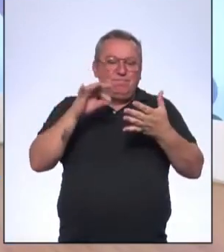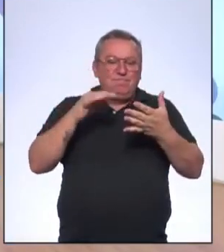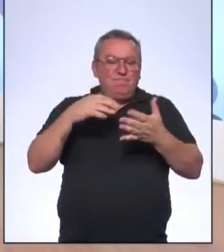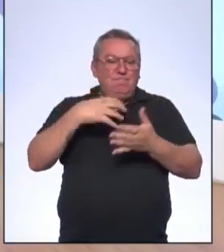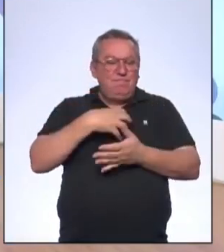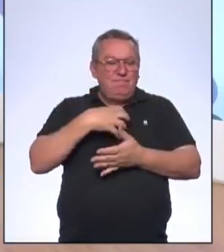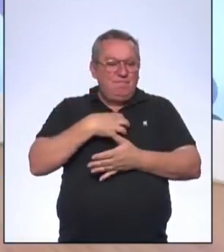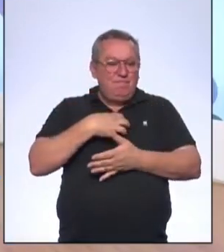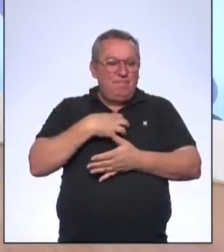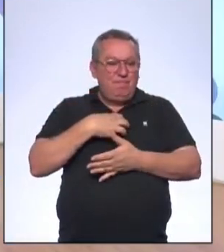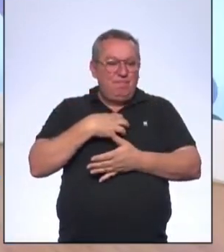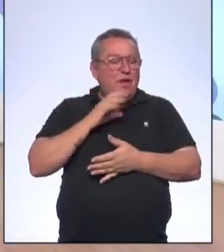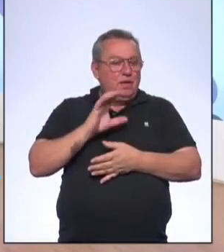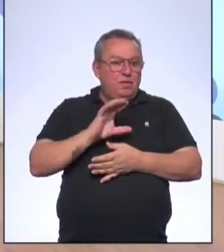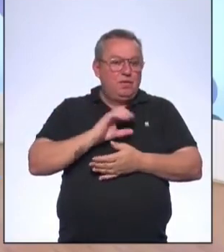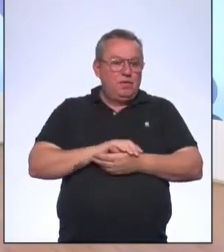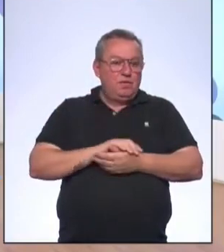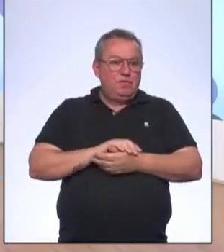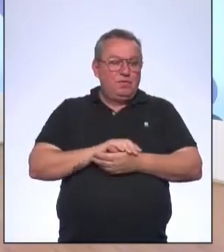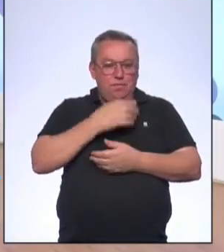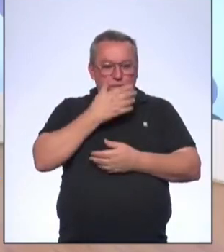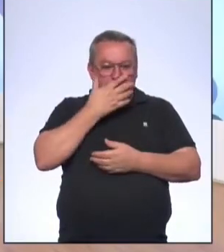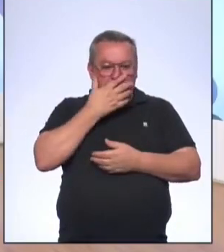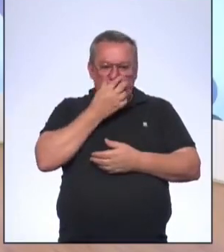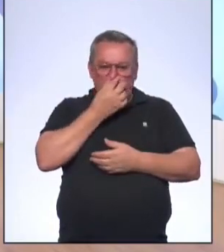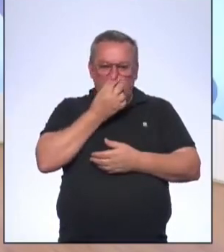geral, é isso. Próximo.